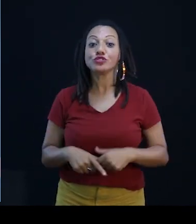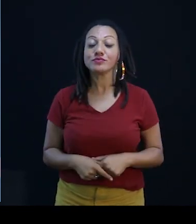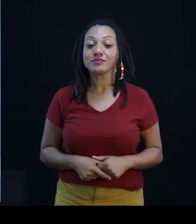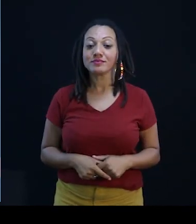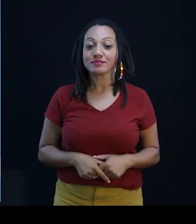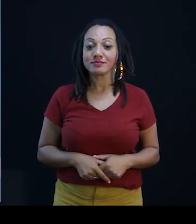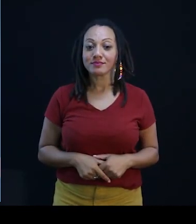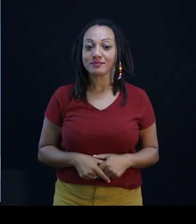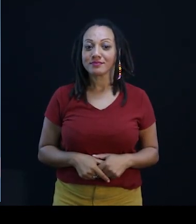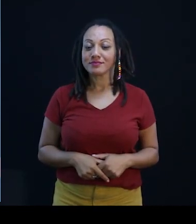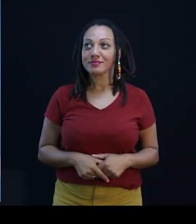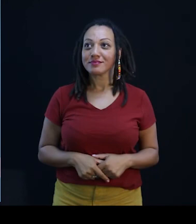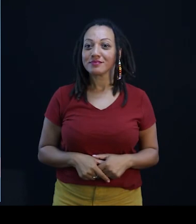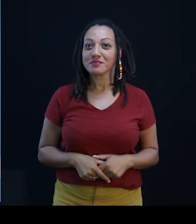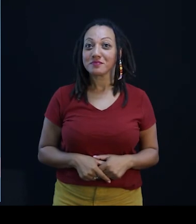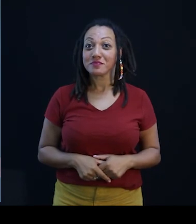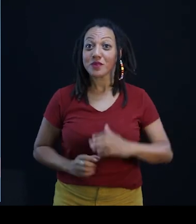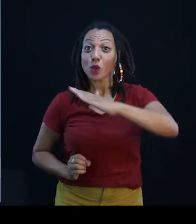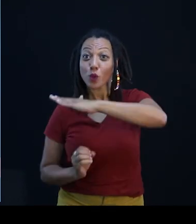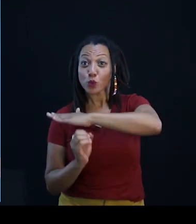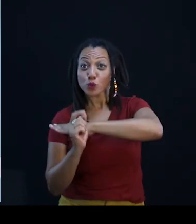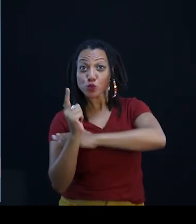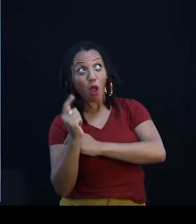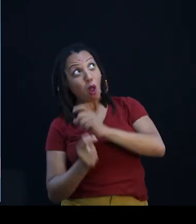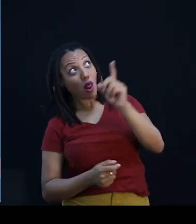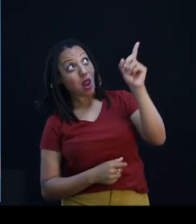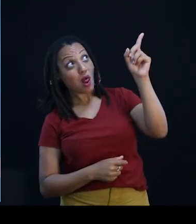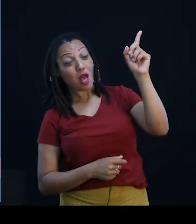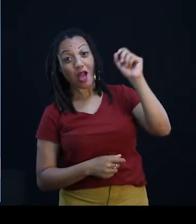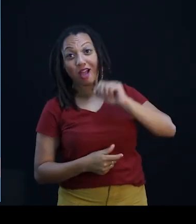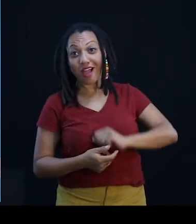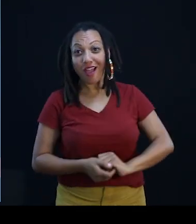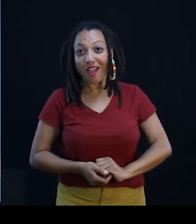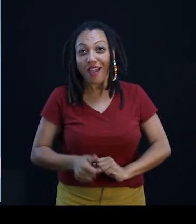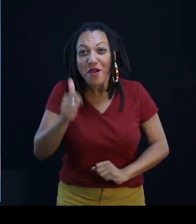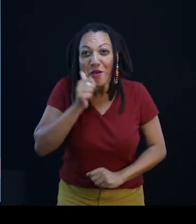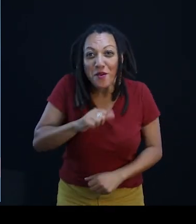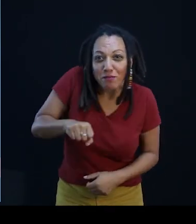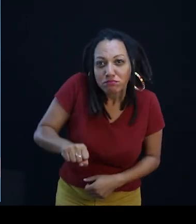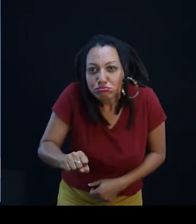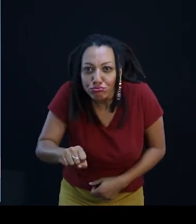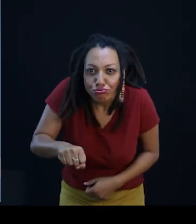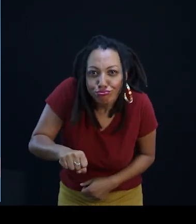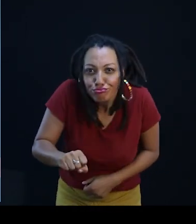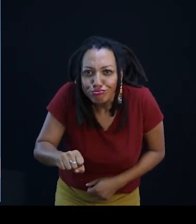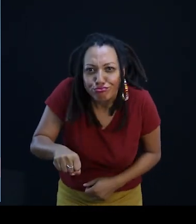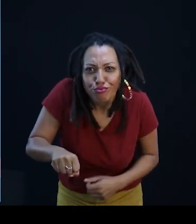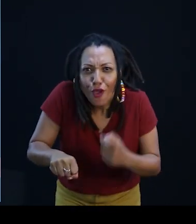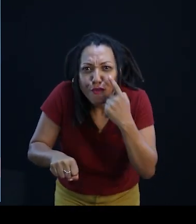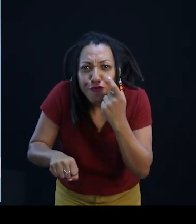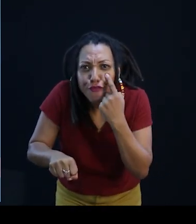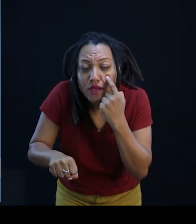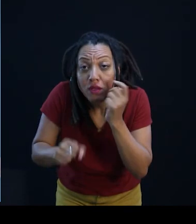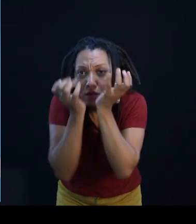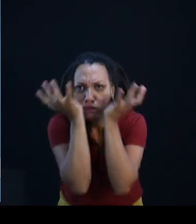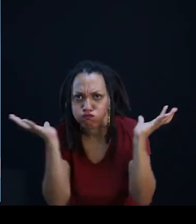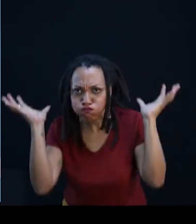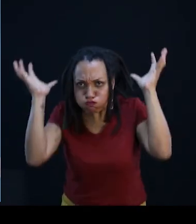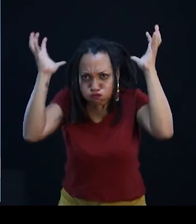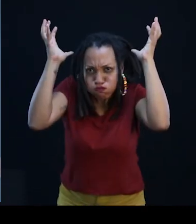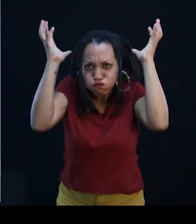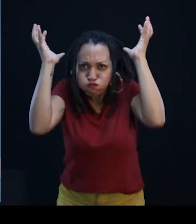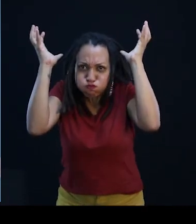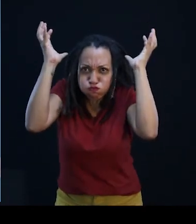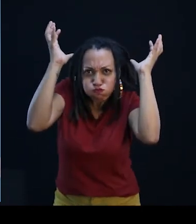agora? O sol vem nascendo ali. Eu vi uma velhinha assim, com a